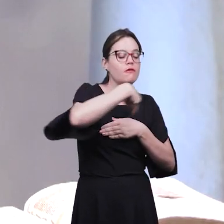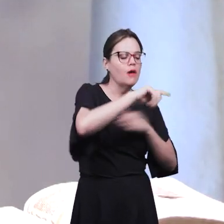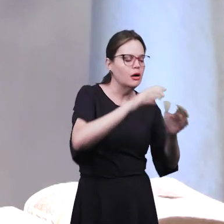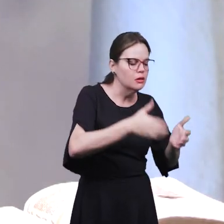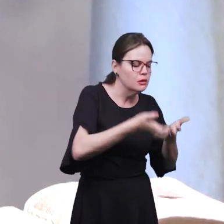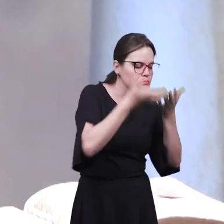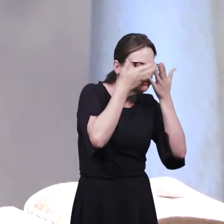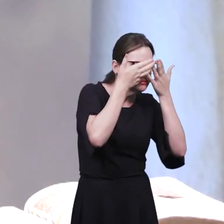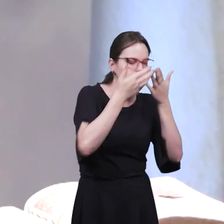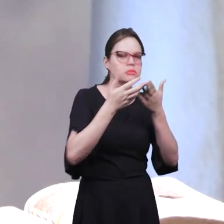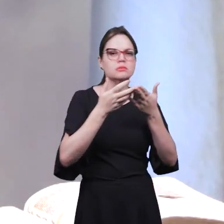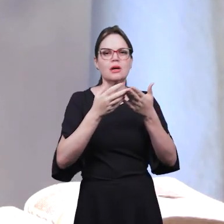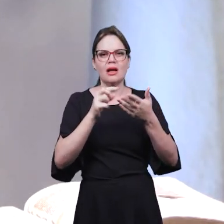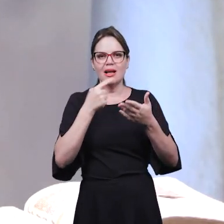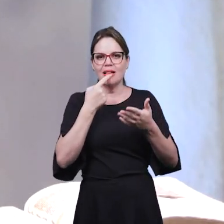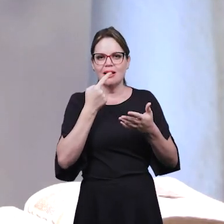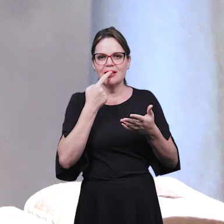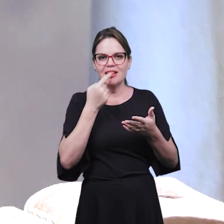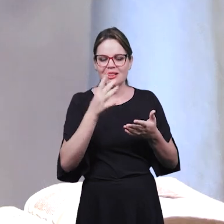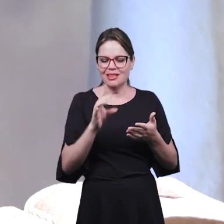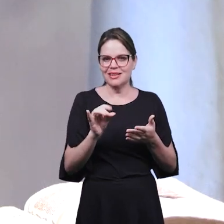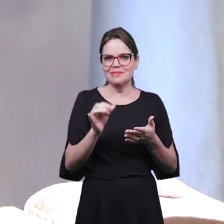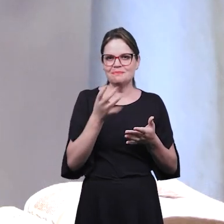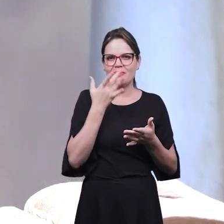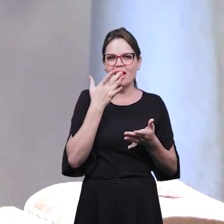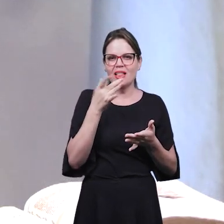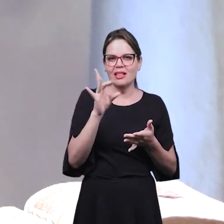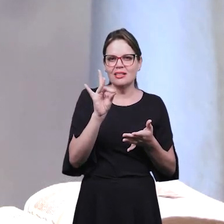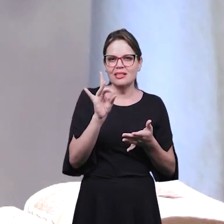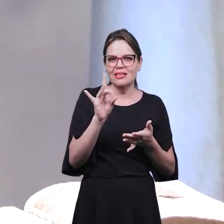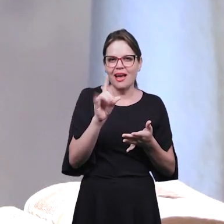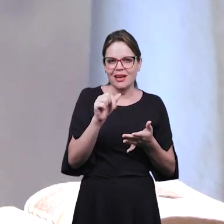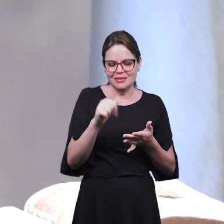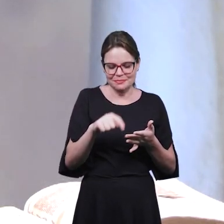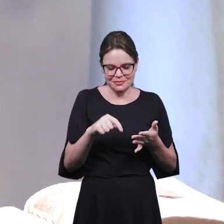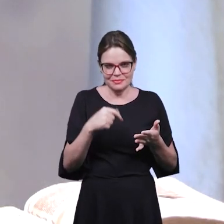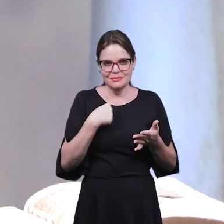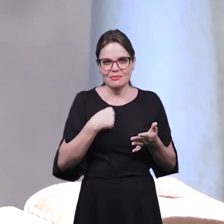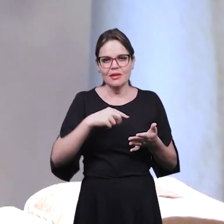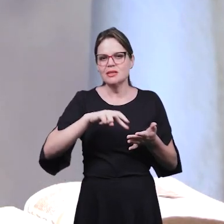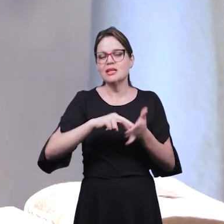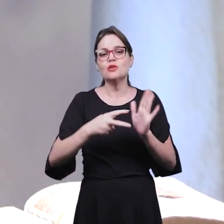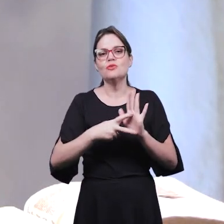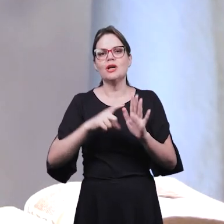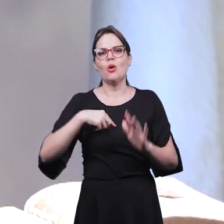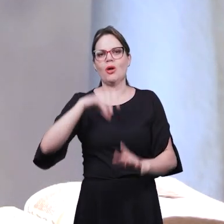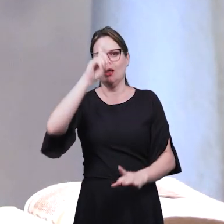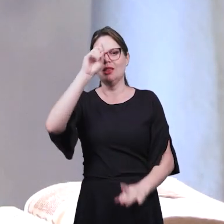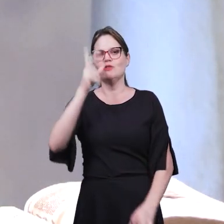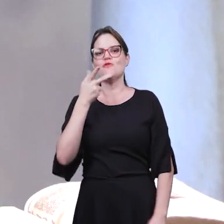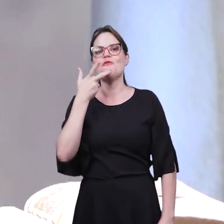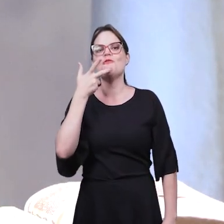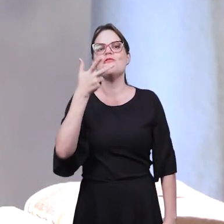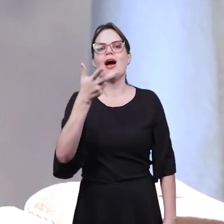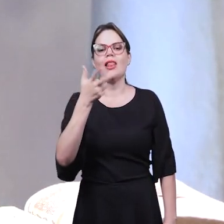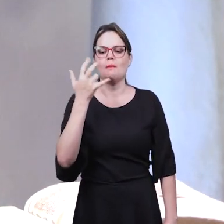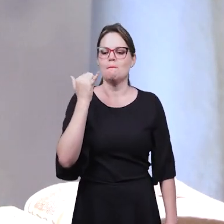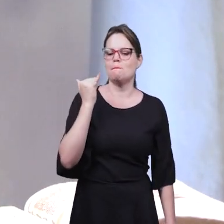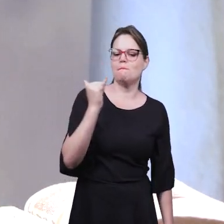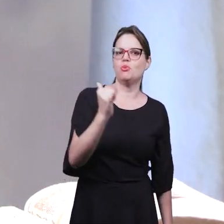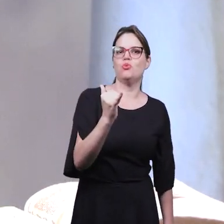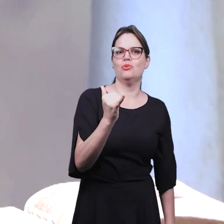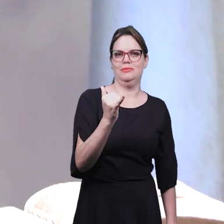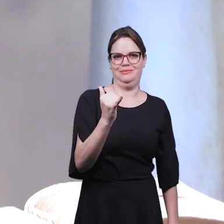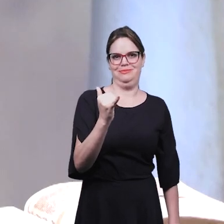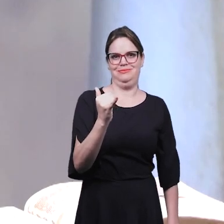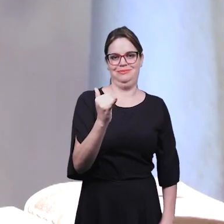homem. Aquele lodo que ele fez é o barro. Aquele barro representa o homem, que o homem foi feito do pó da terra, né? O